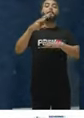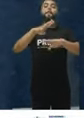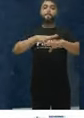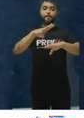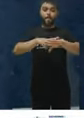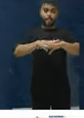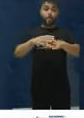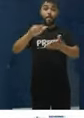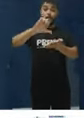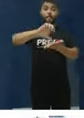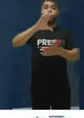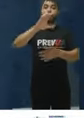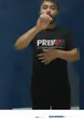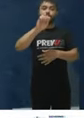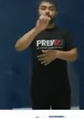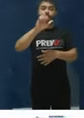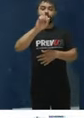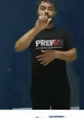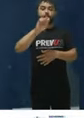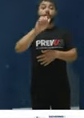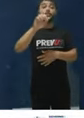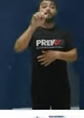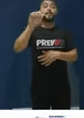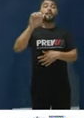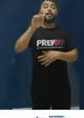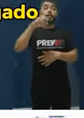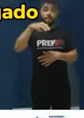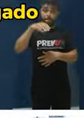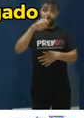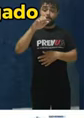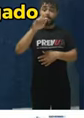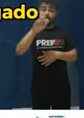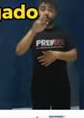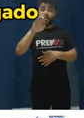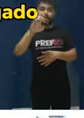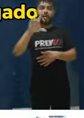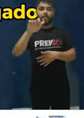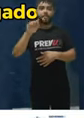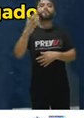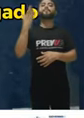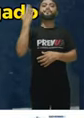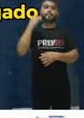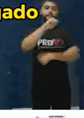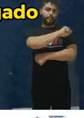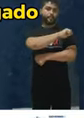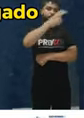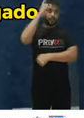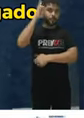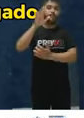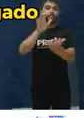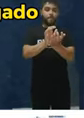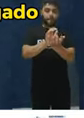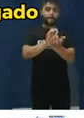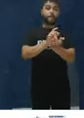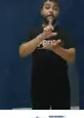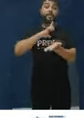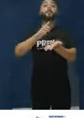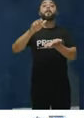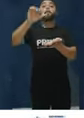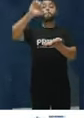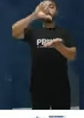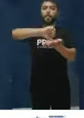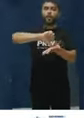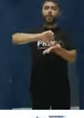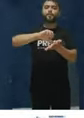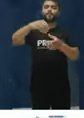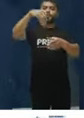em 2017 eu também fui aluno do Prevup. Na época tinha um polo que funcionava no Luiz Delgado, eu era aluno do